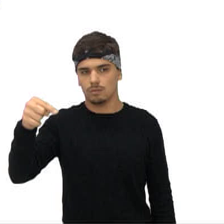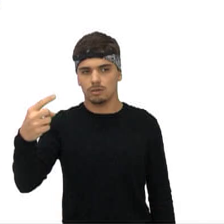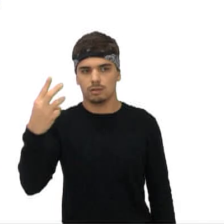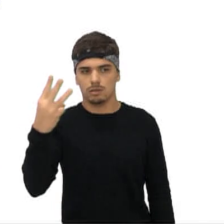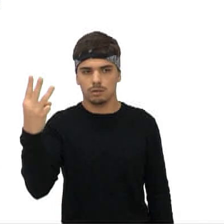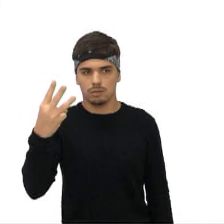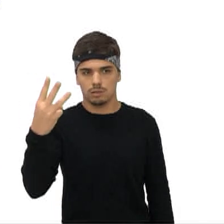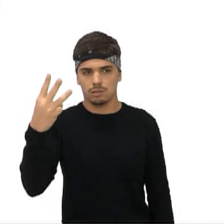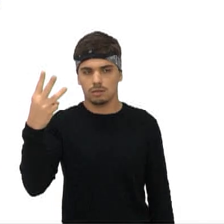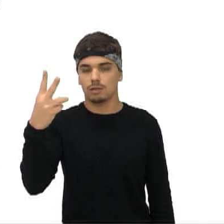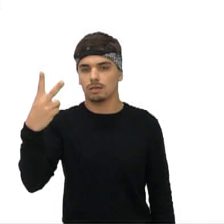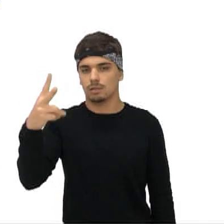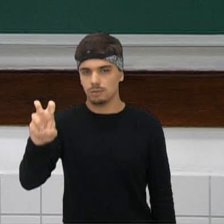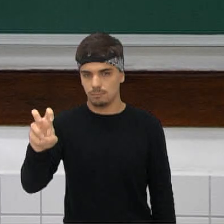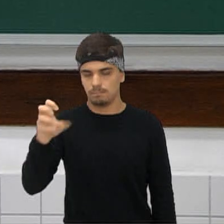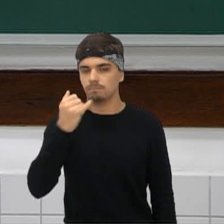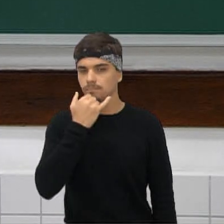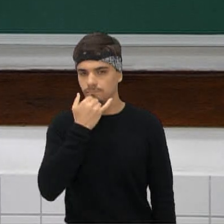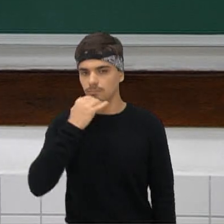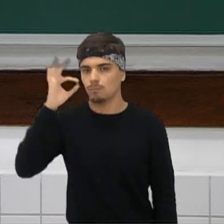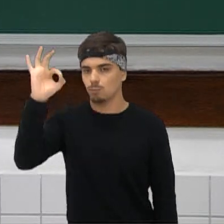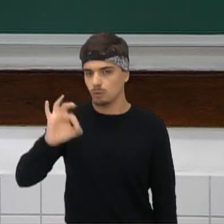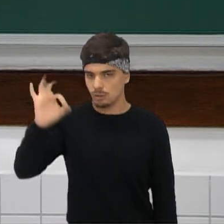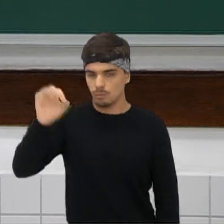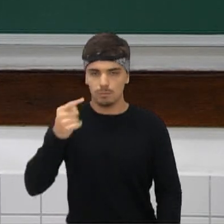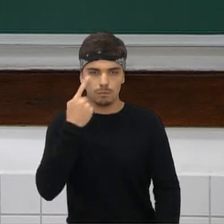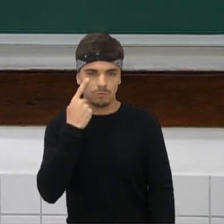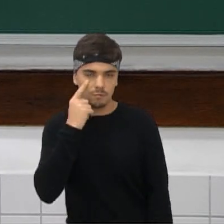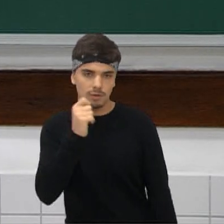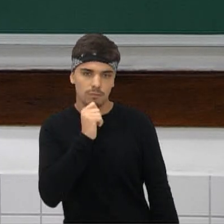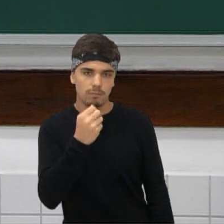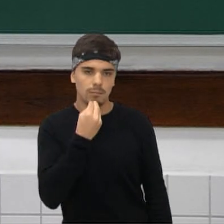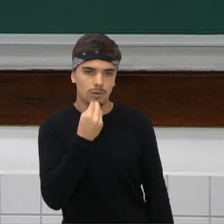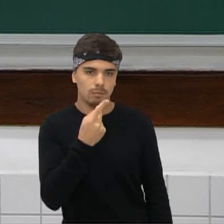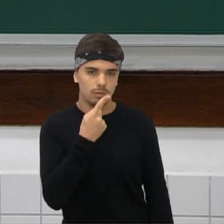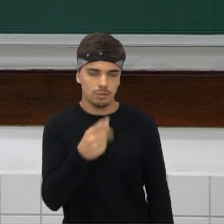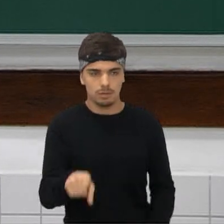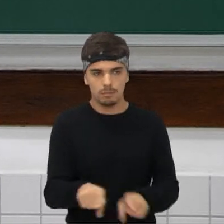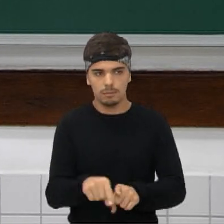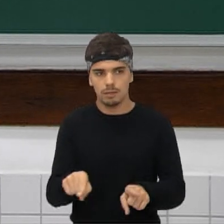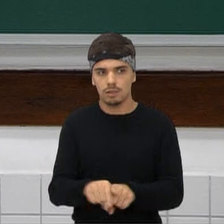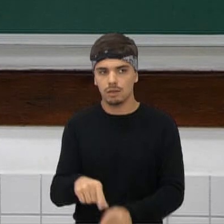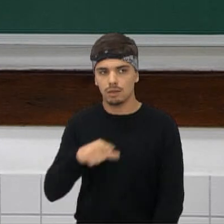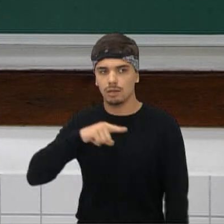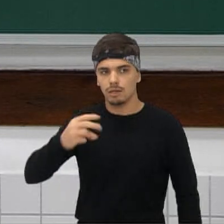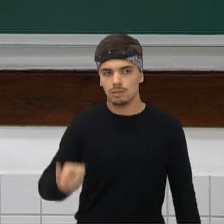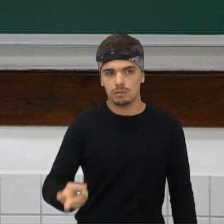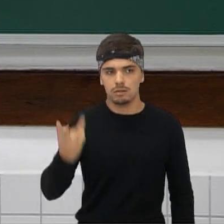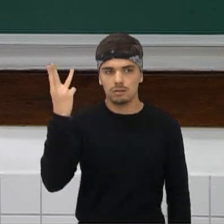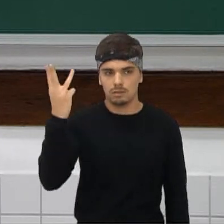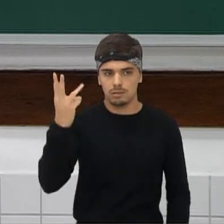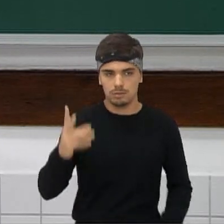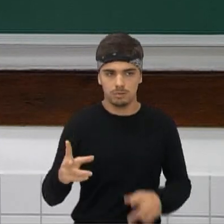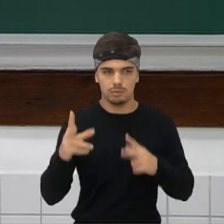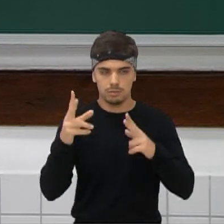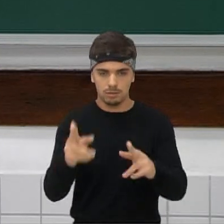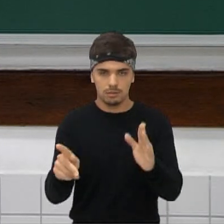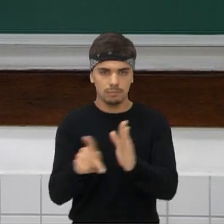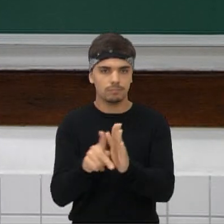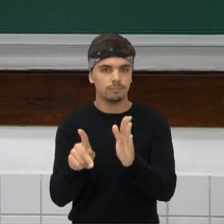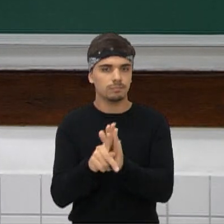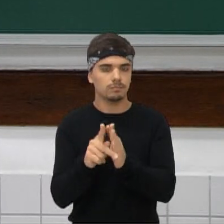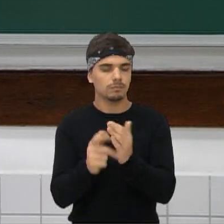5,35%. Se veja aqui, a probabilidade, né, de sair as 3 cartas da mesma naipe